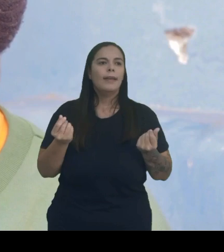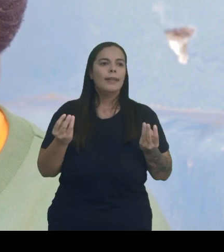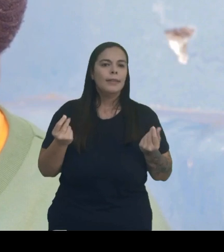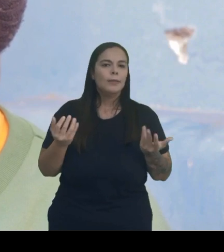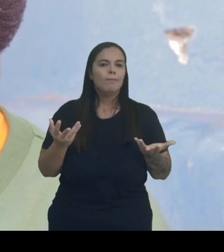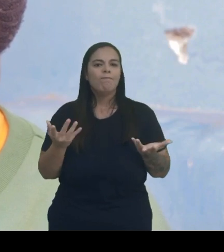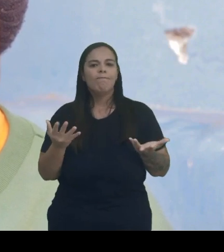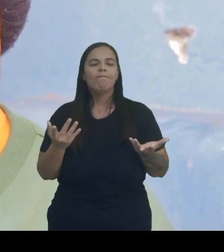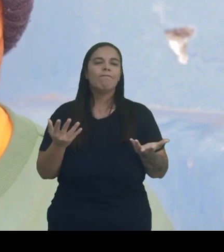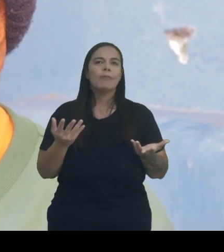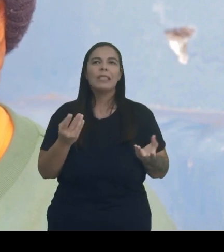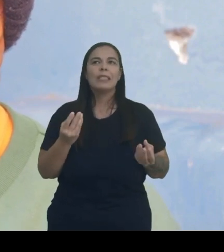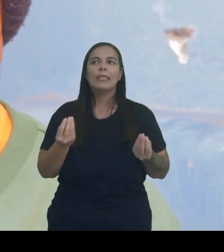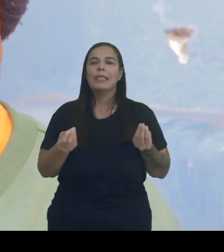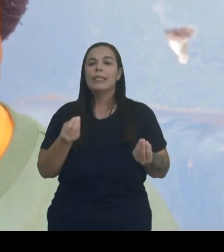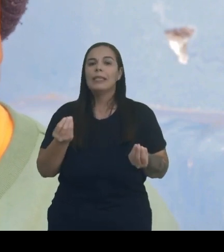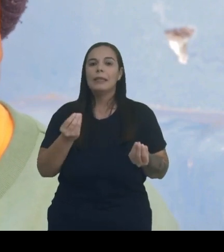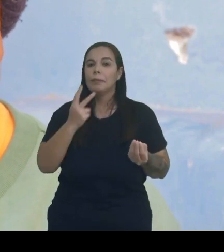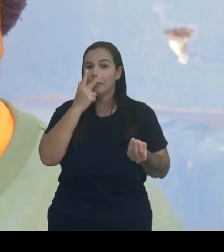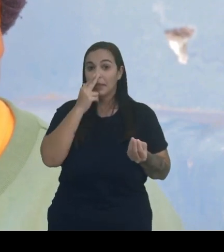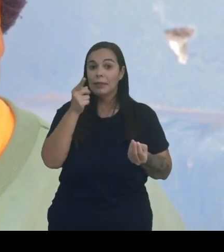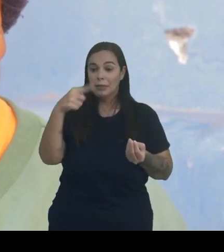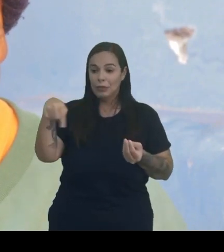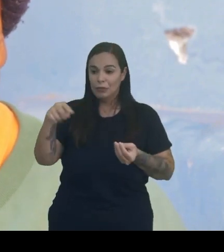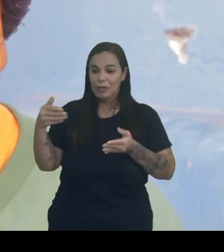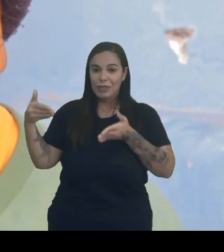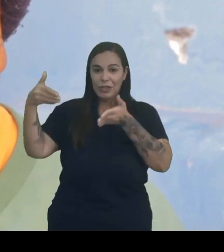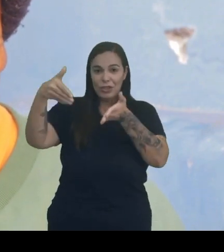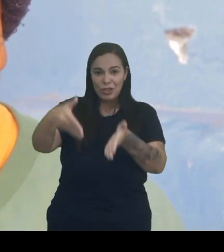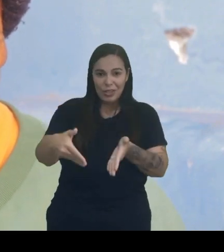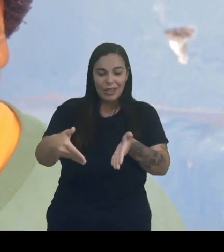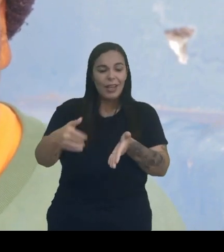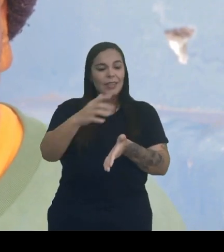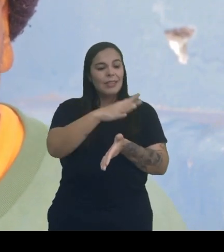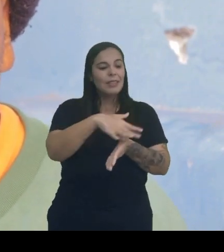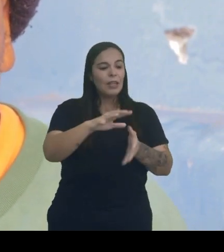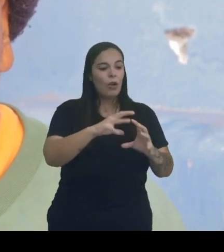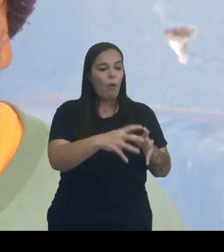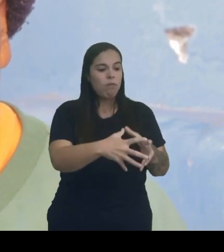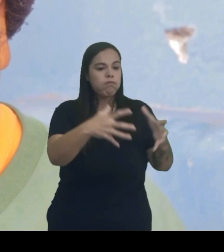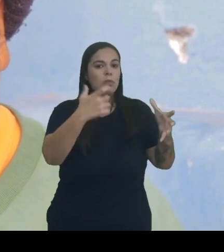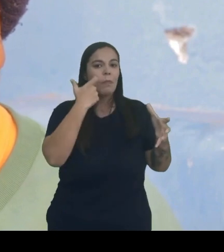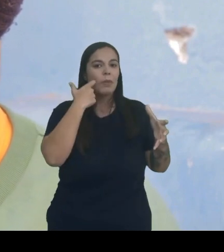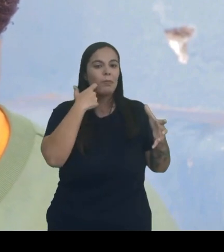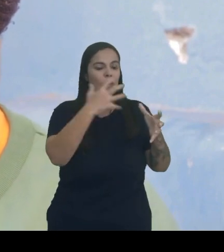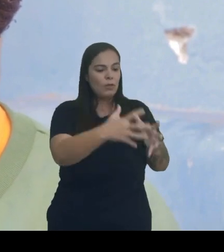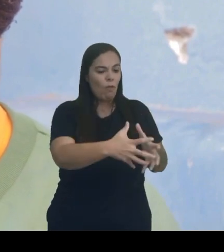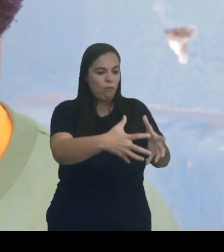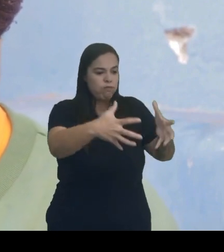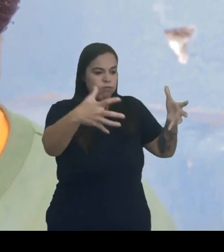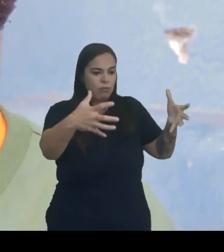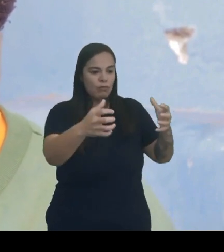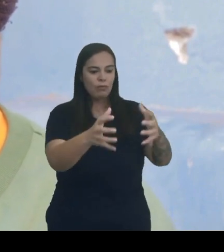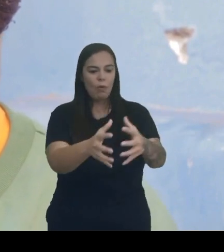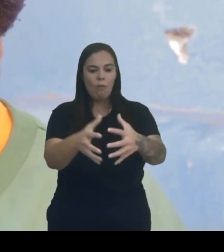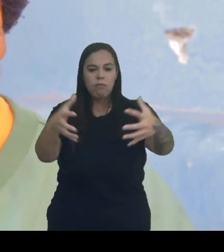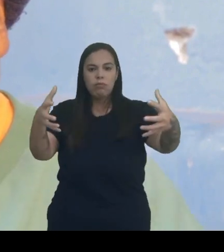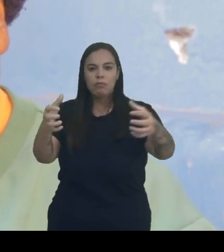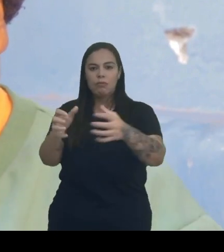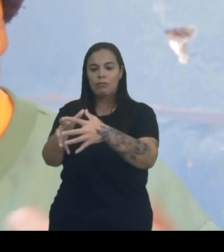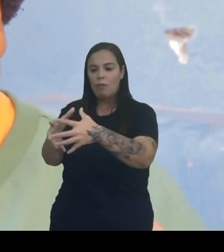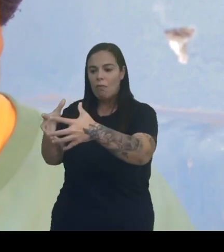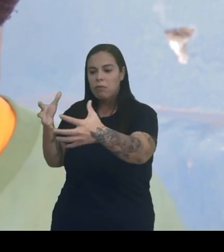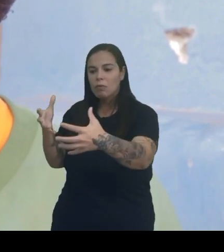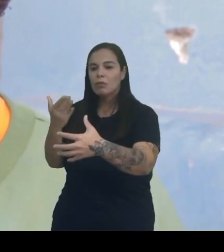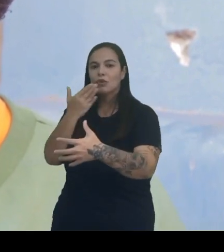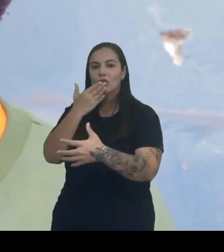como se diz assim, vocês chegassem aqui, tivesse um cardume de tainha, um cardume de xarel, um cardume de enxova, para